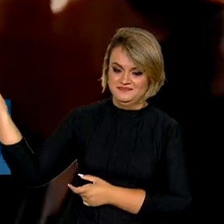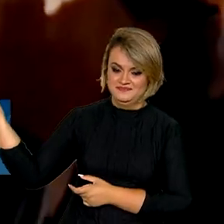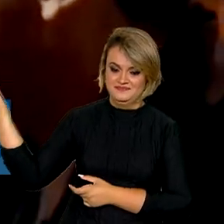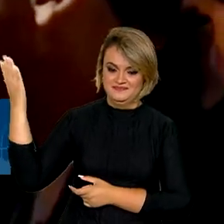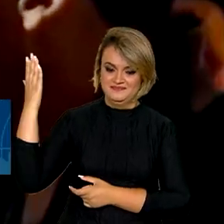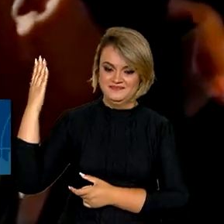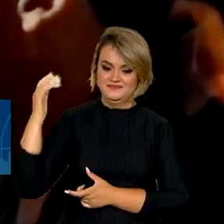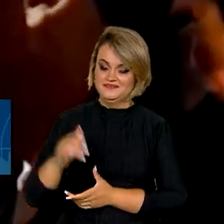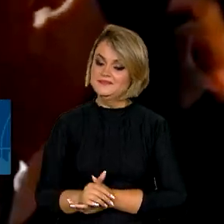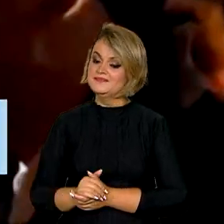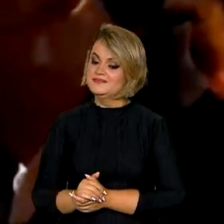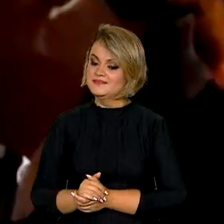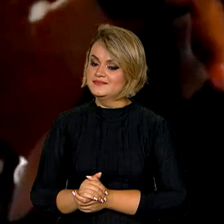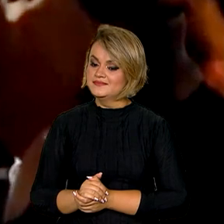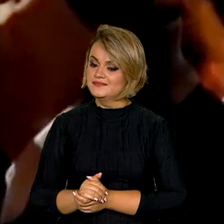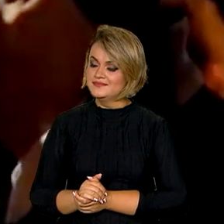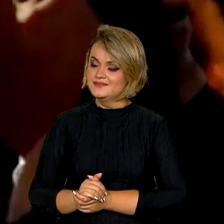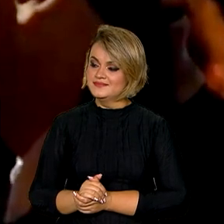velha infância.